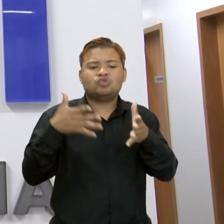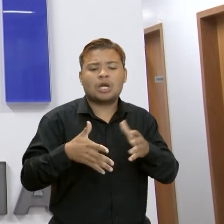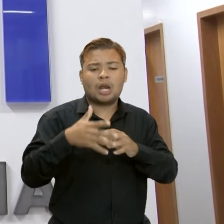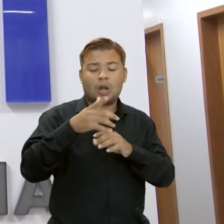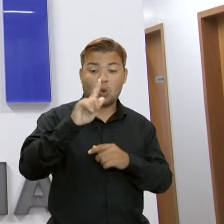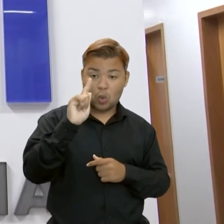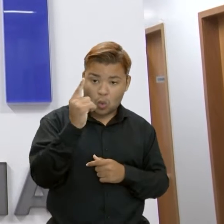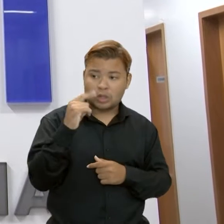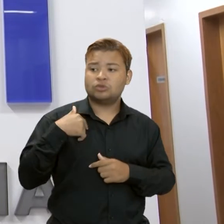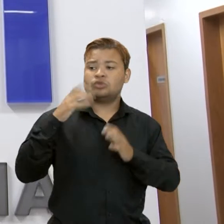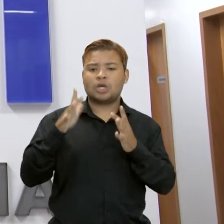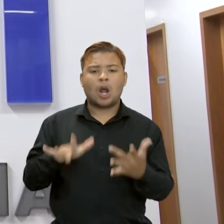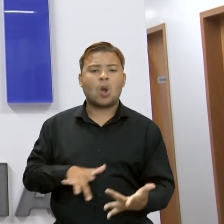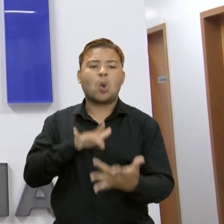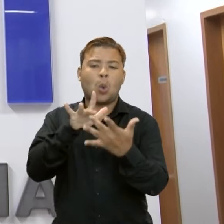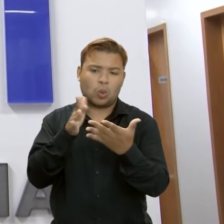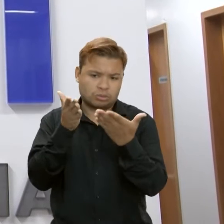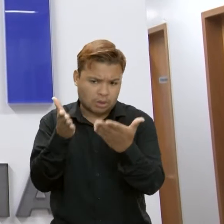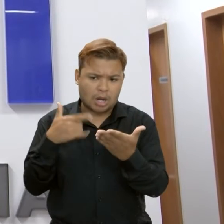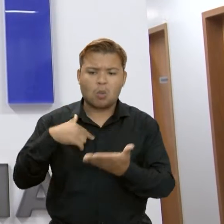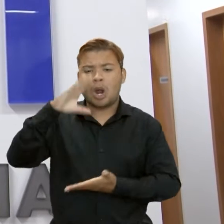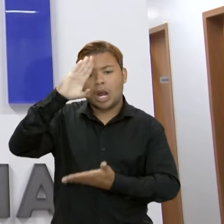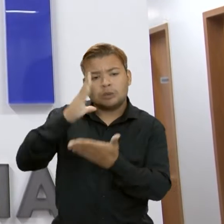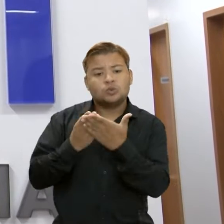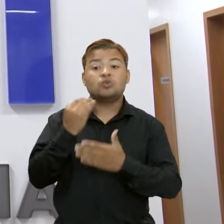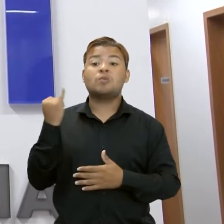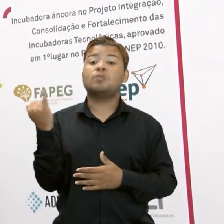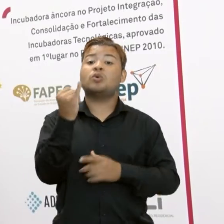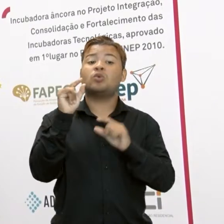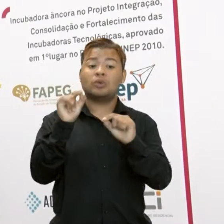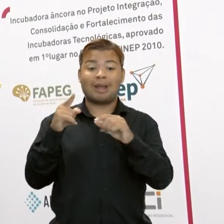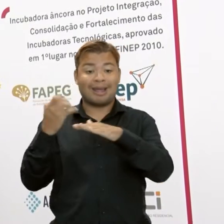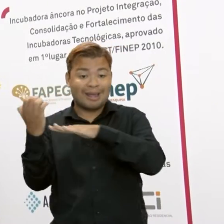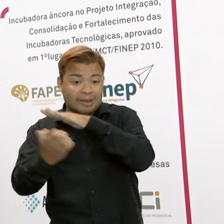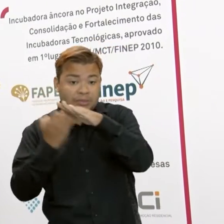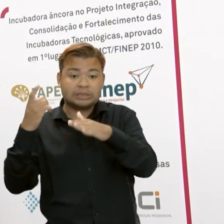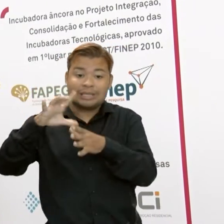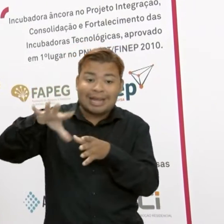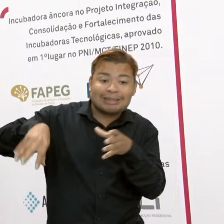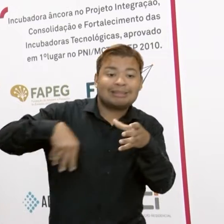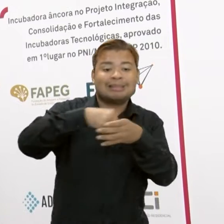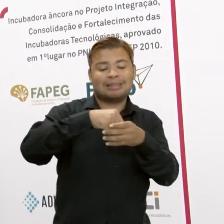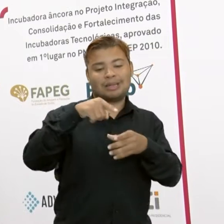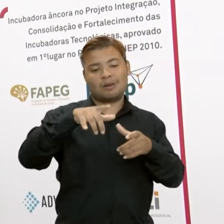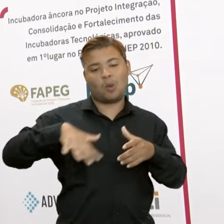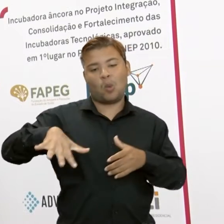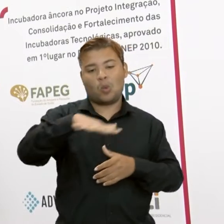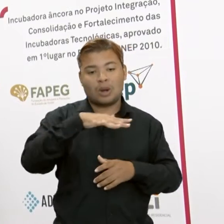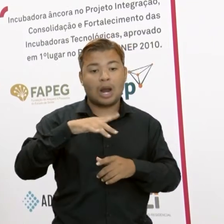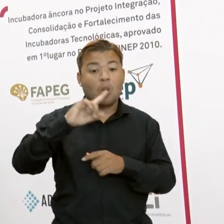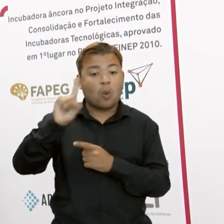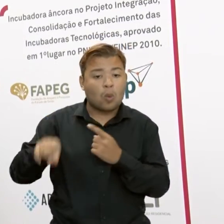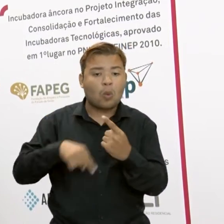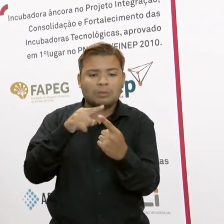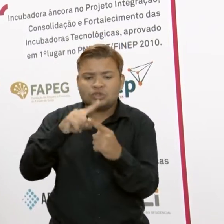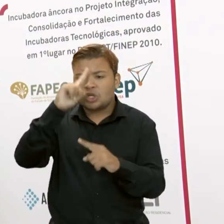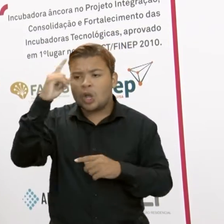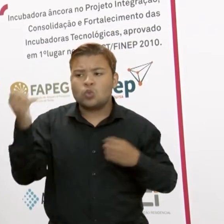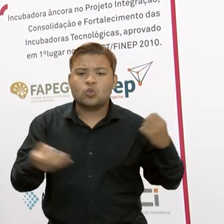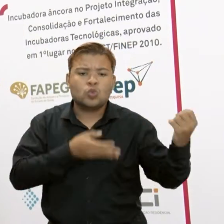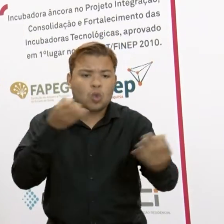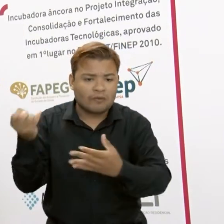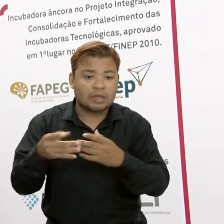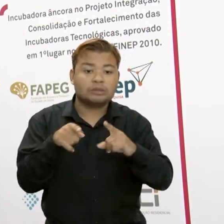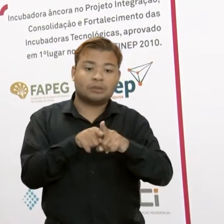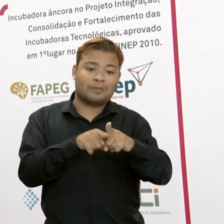eu entrei em contato, eu acho que é muito importante para a empresa fazer parte, né, de um ecossistema de inovação, estar próximo